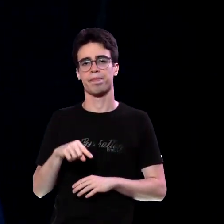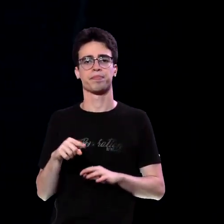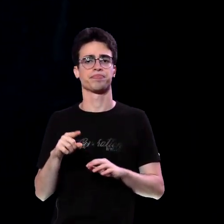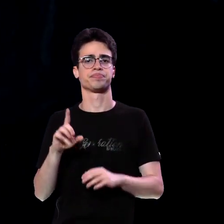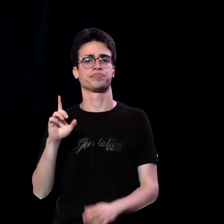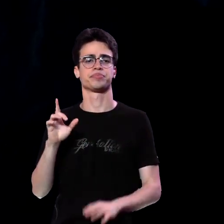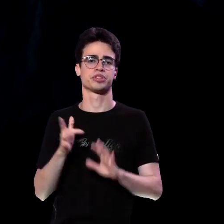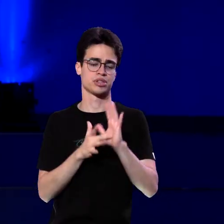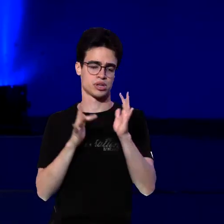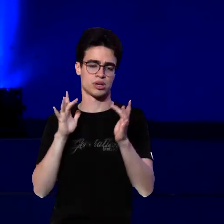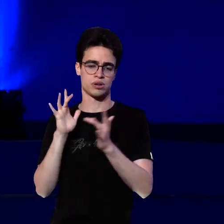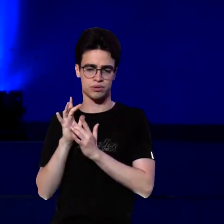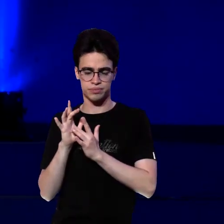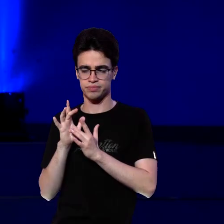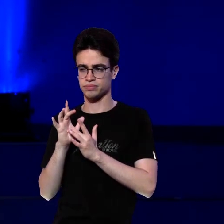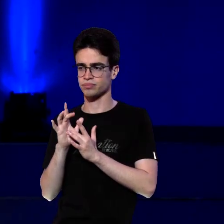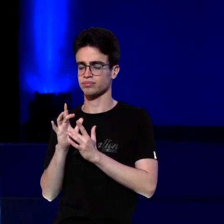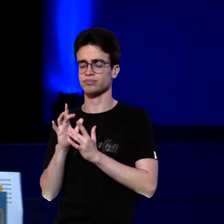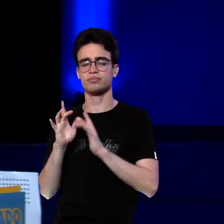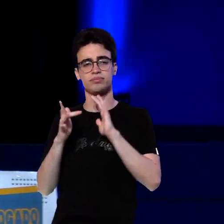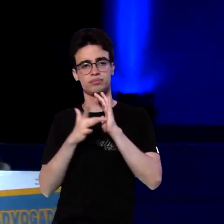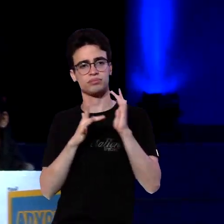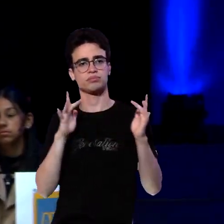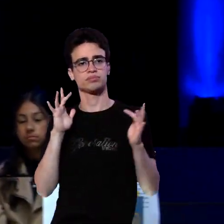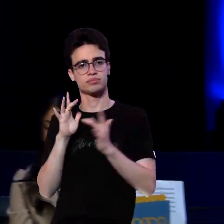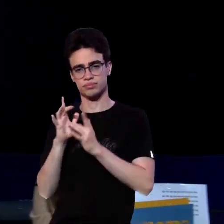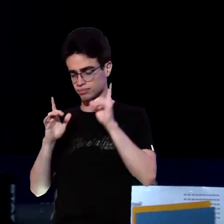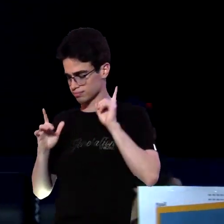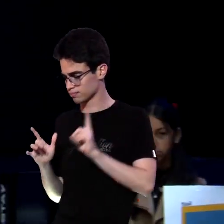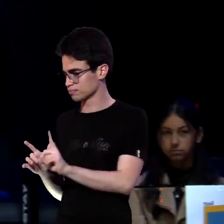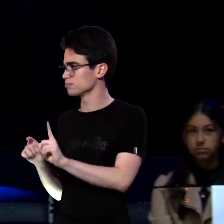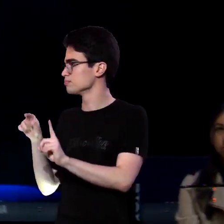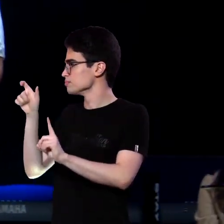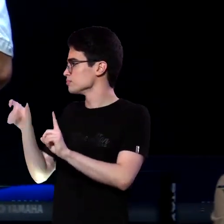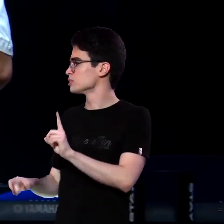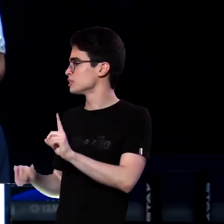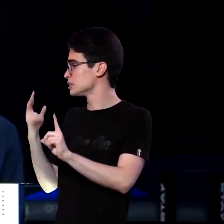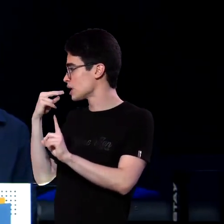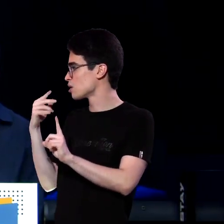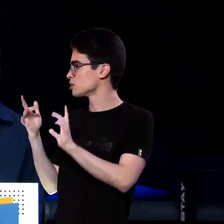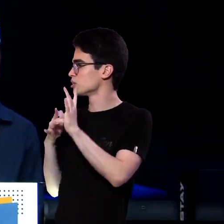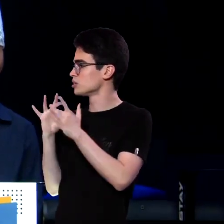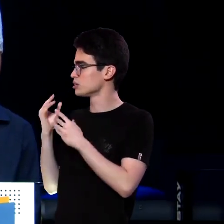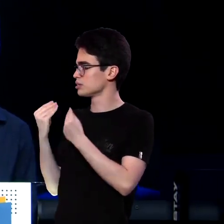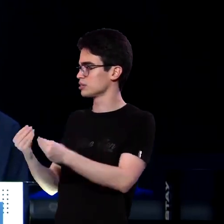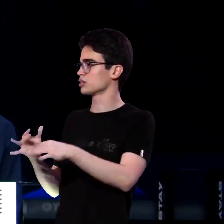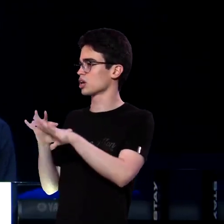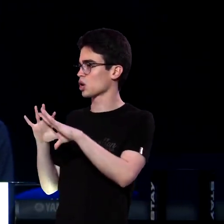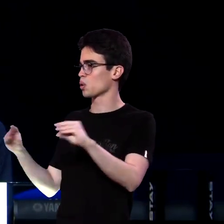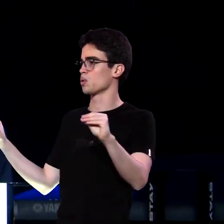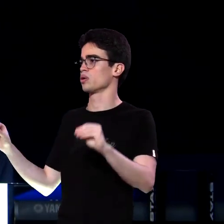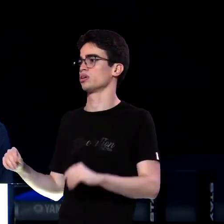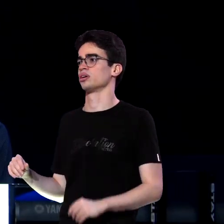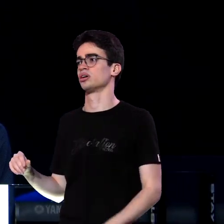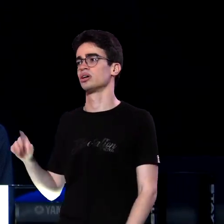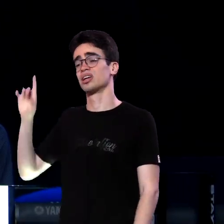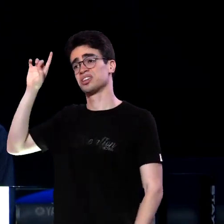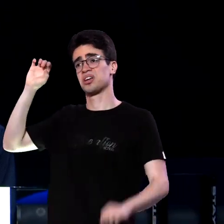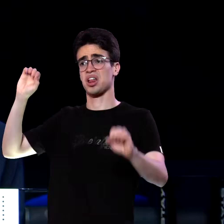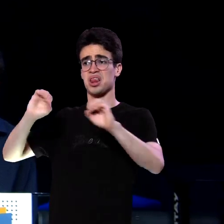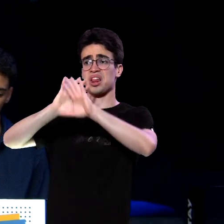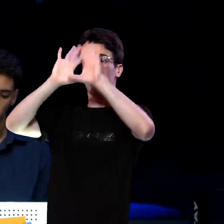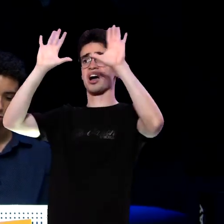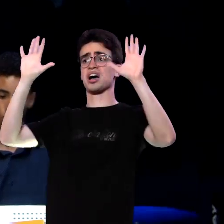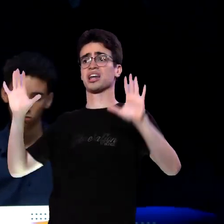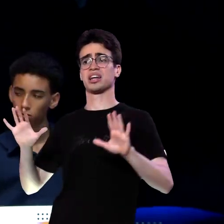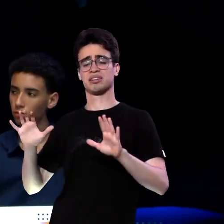Jesus chega diante daquele cego de nascença e cura aquele homem. E a glória de Deus é vista